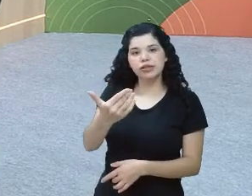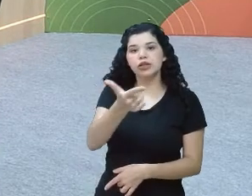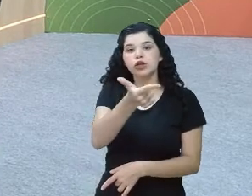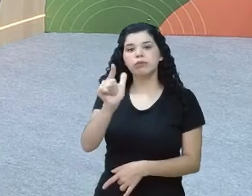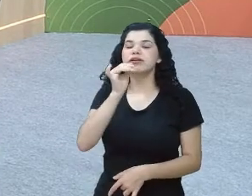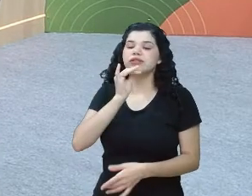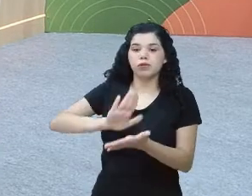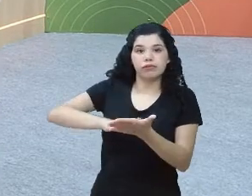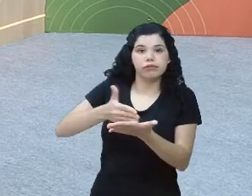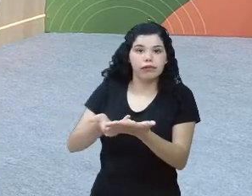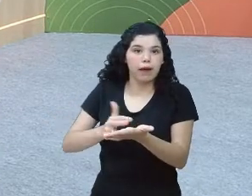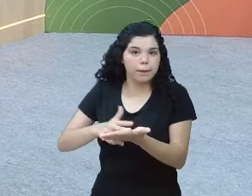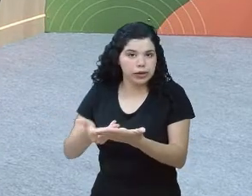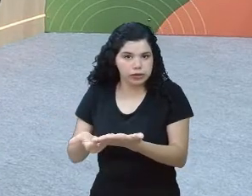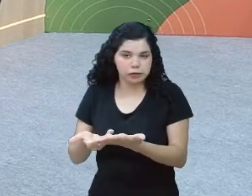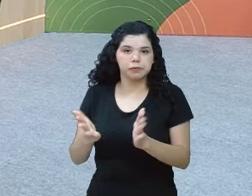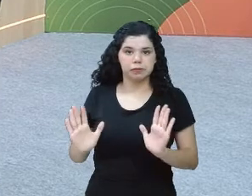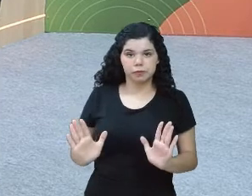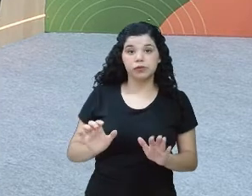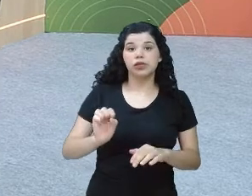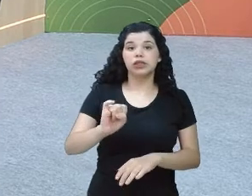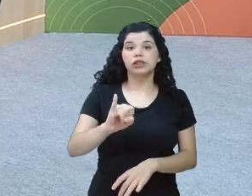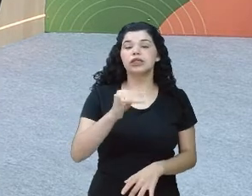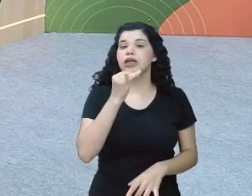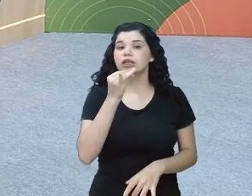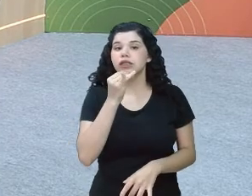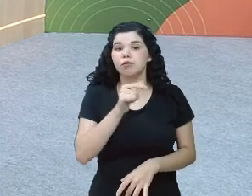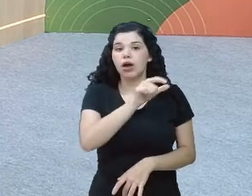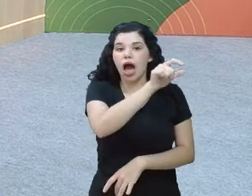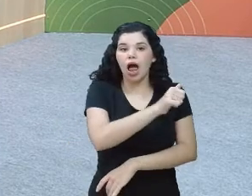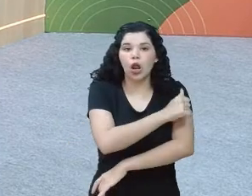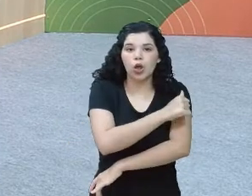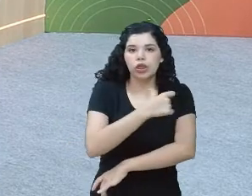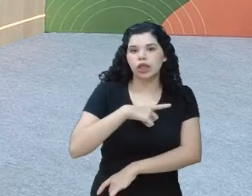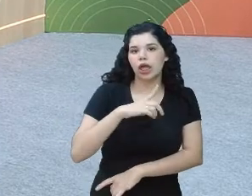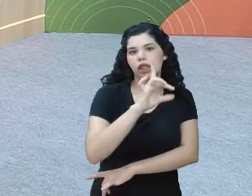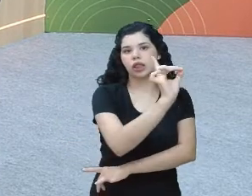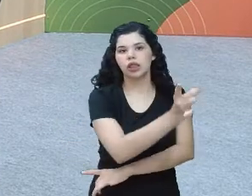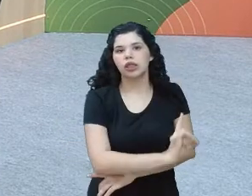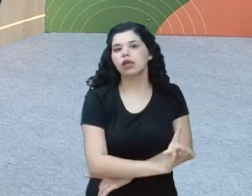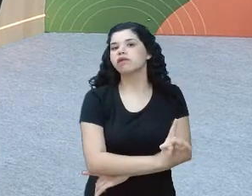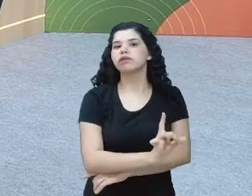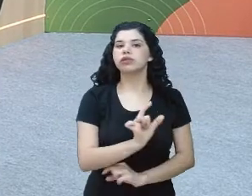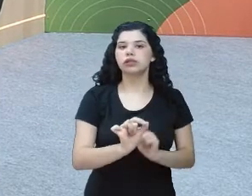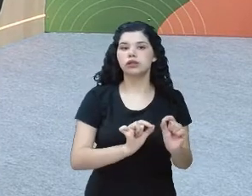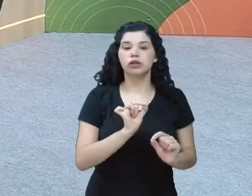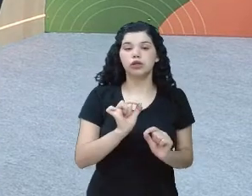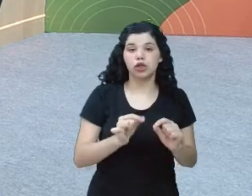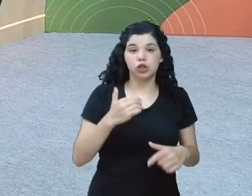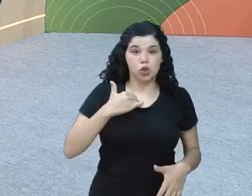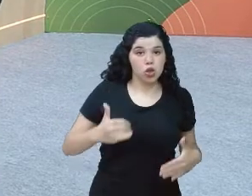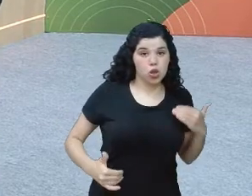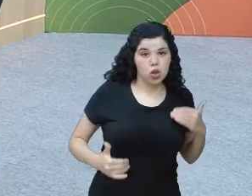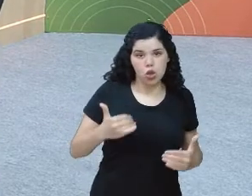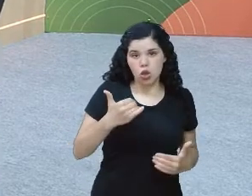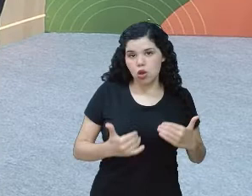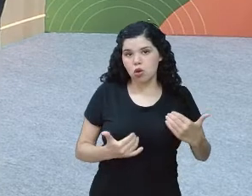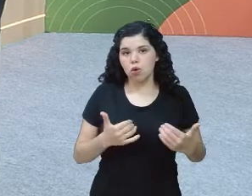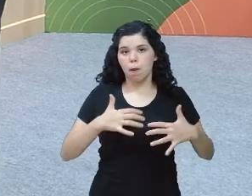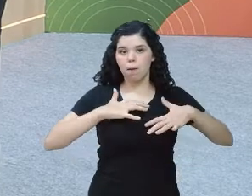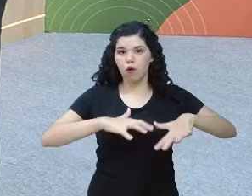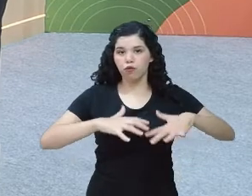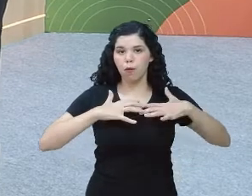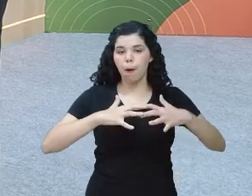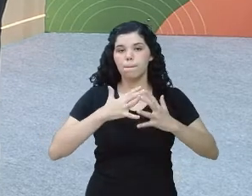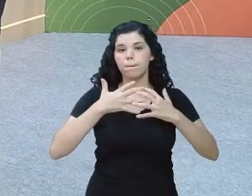um intérprete para esse estudante. Se o estudante ele tem alguma deficiência física, por exemplo,